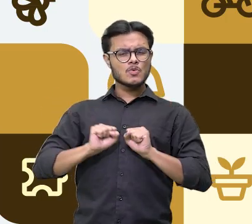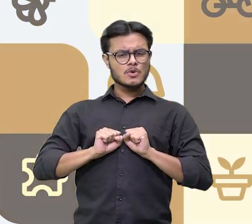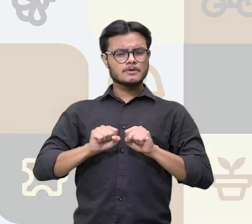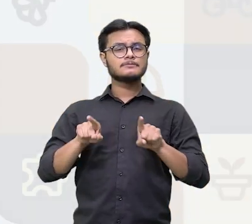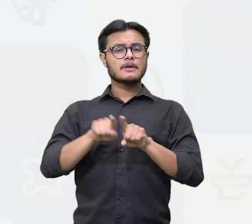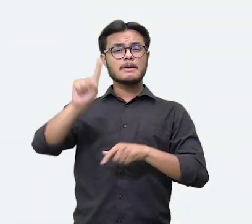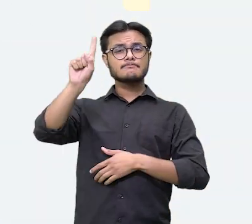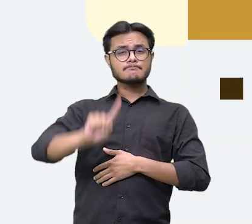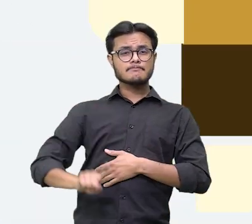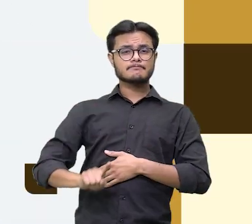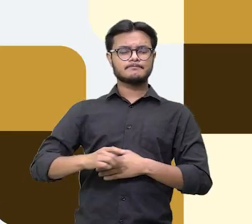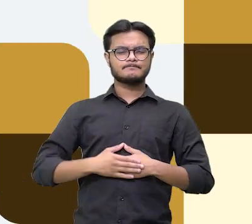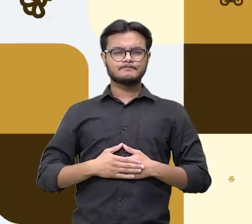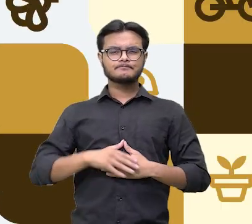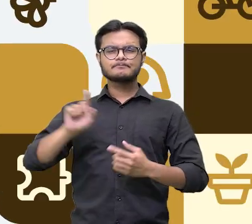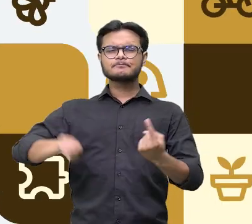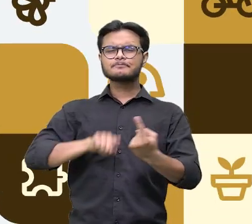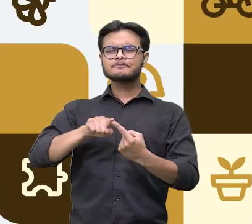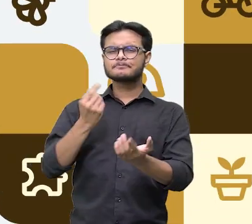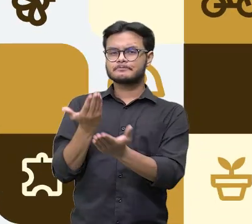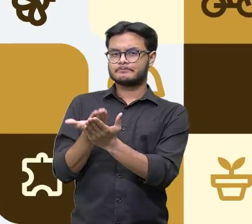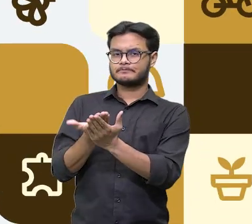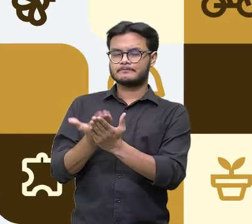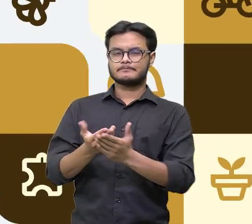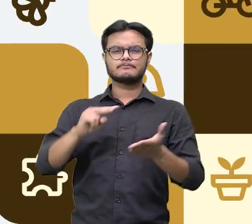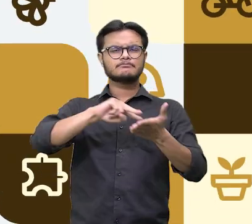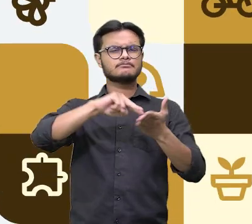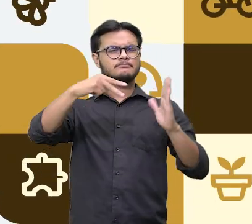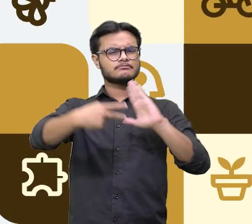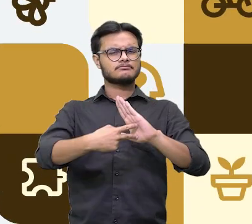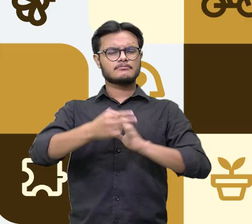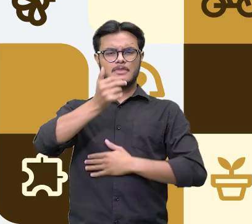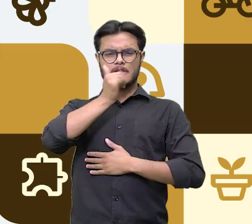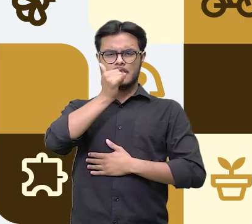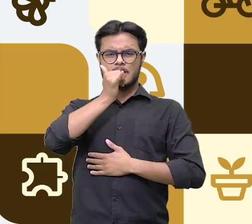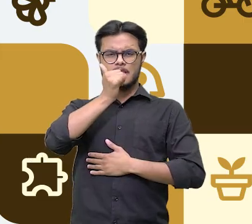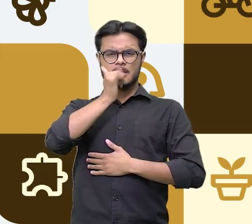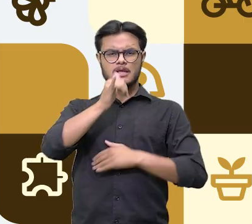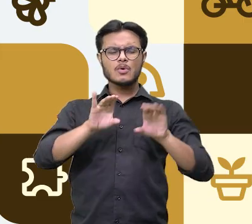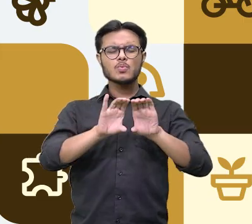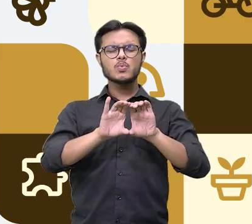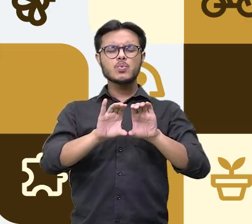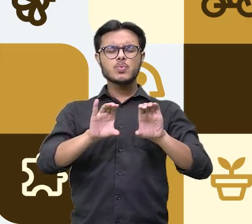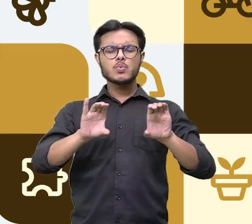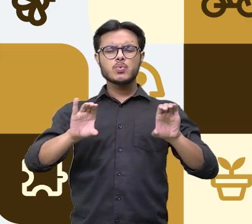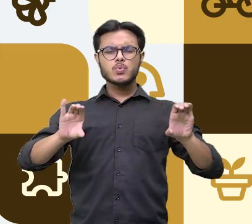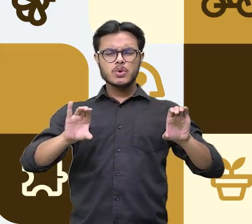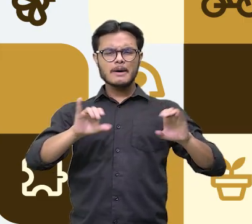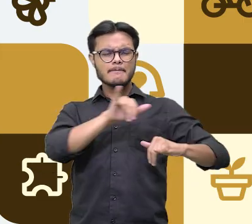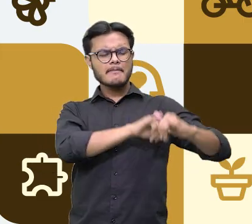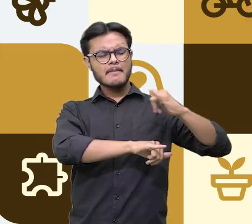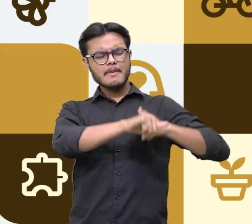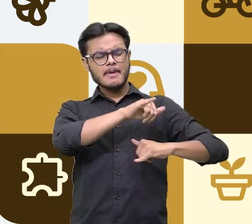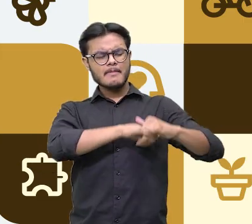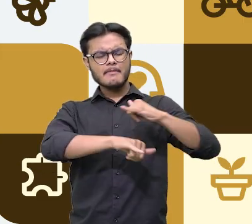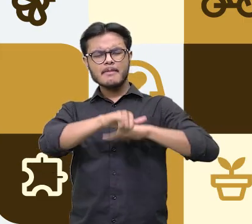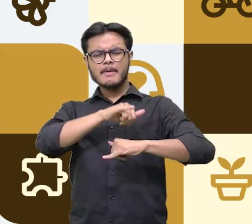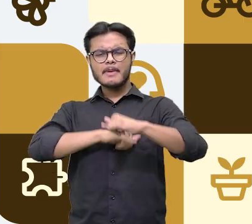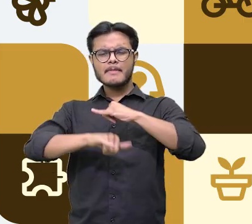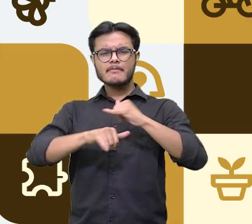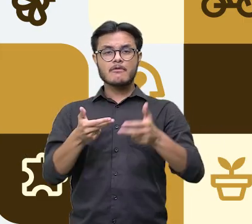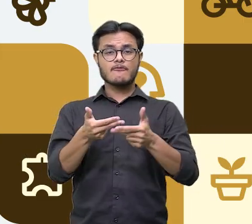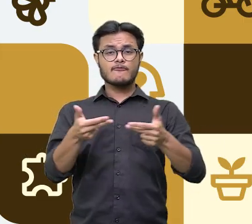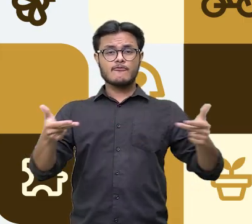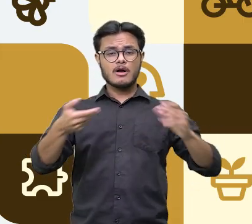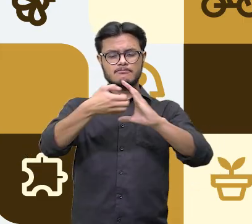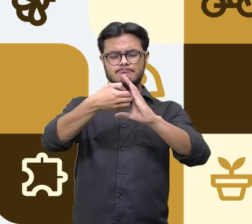choque elétrico. O nosso objetivo é definir o que é a corrente elétrica, identificar os elementos de circuito, que são os resistores,